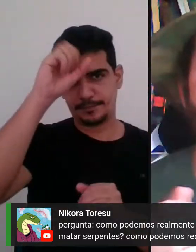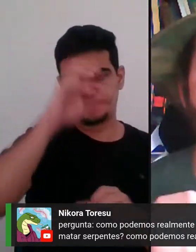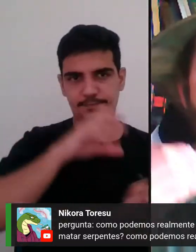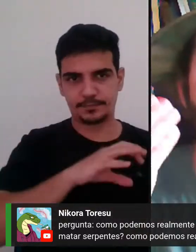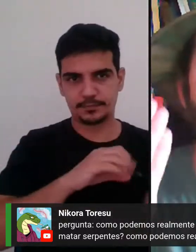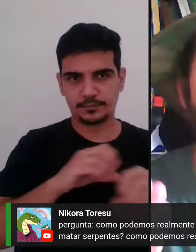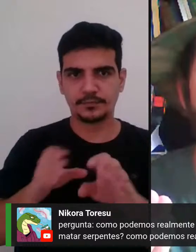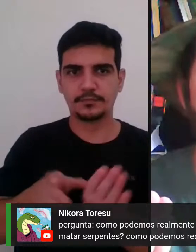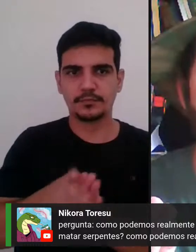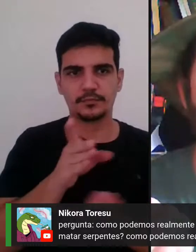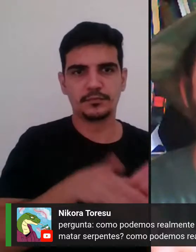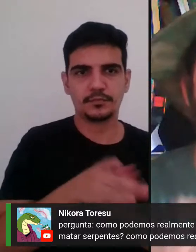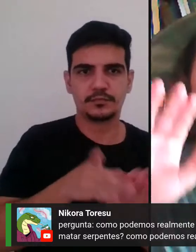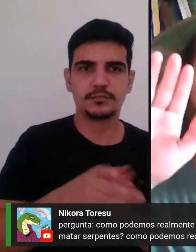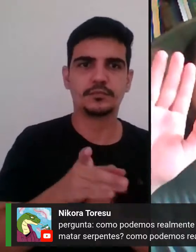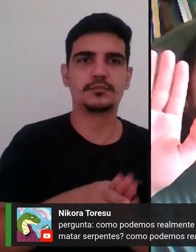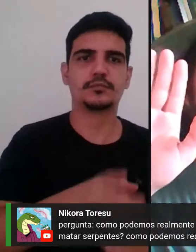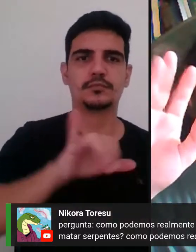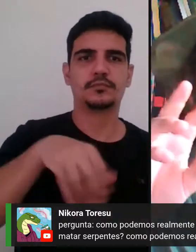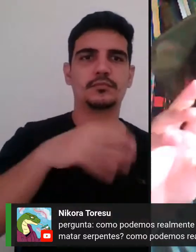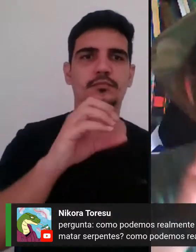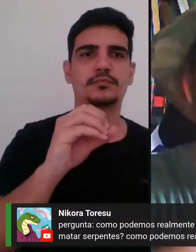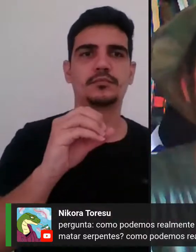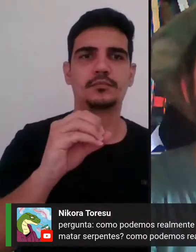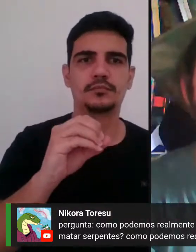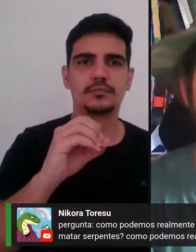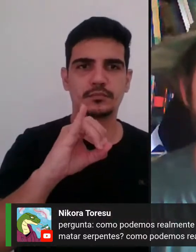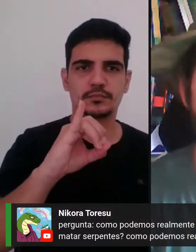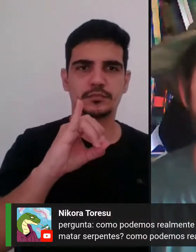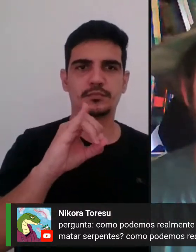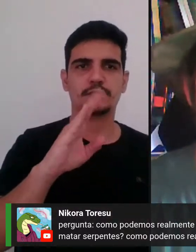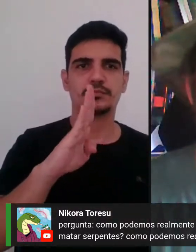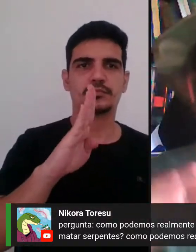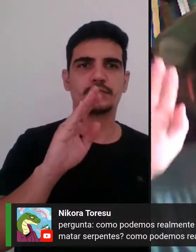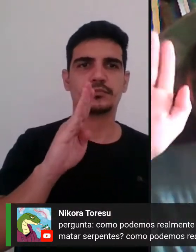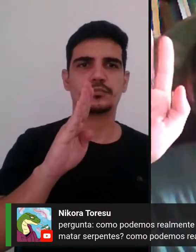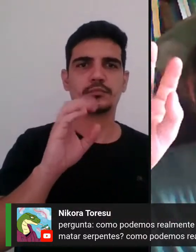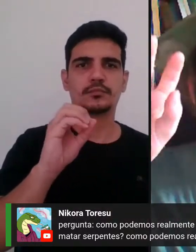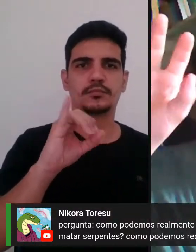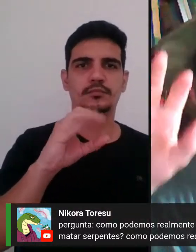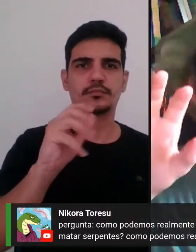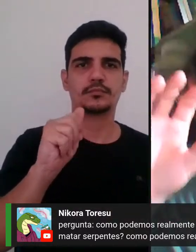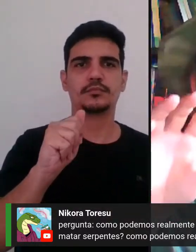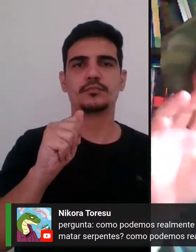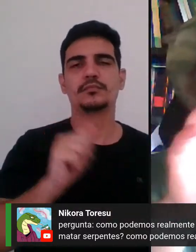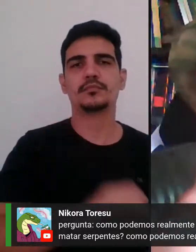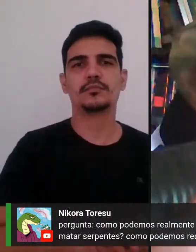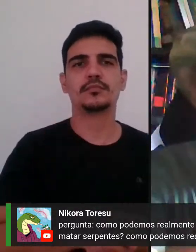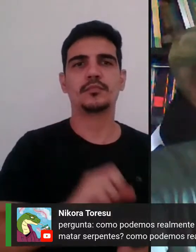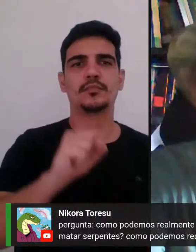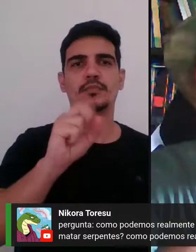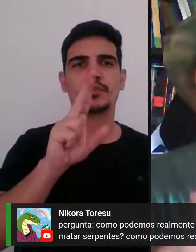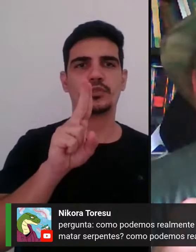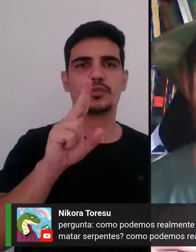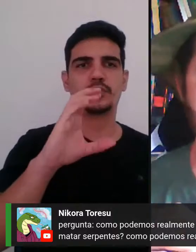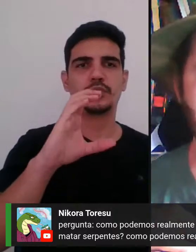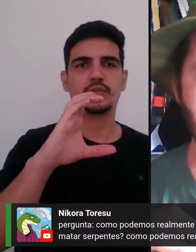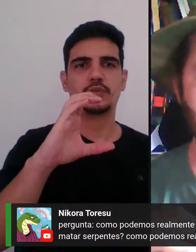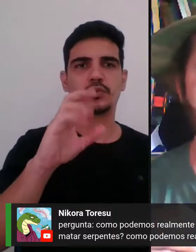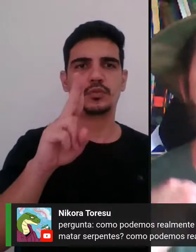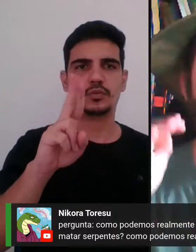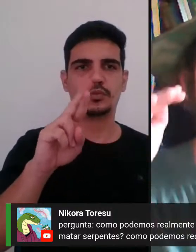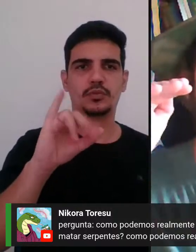essas pessoas. Olha, uma jiboia, ela é importante porque ela come roedores. Uma sucuri, ela também é importante porque ela come